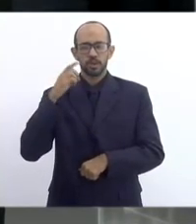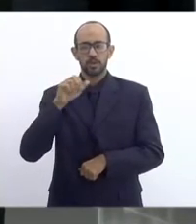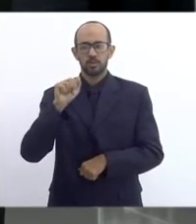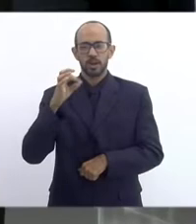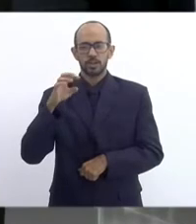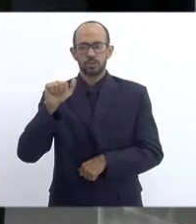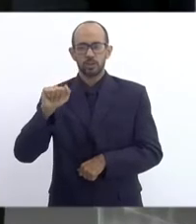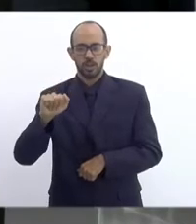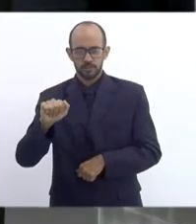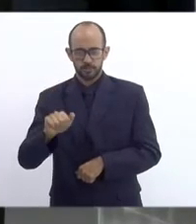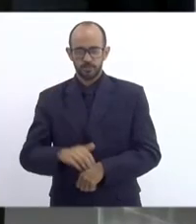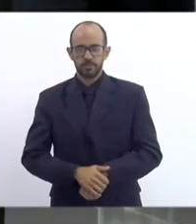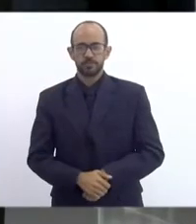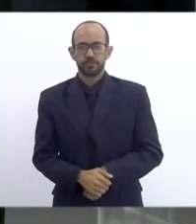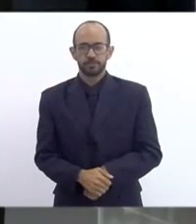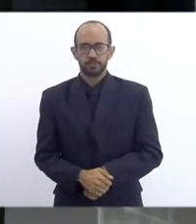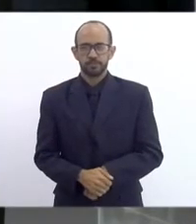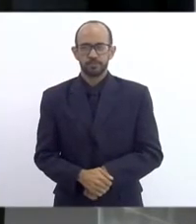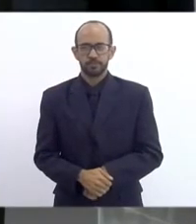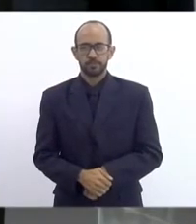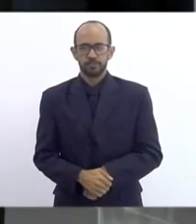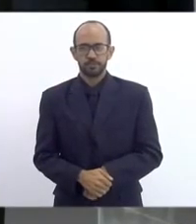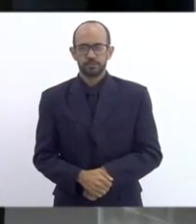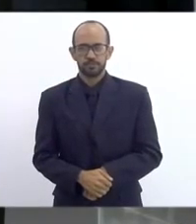1 e 3.